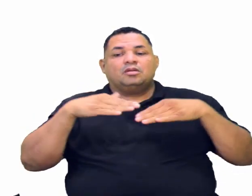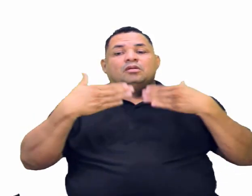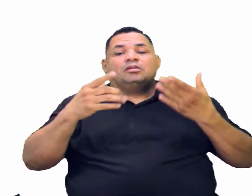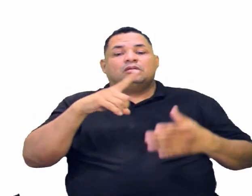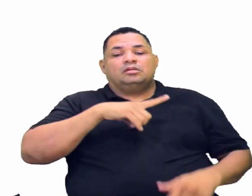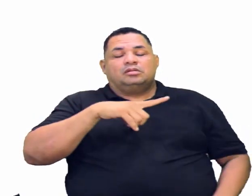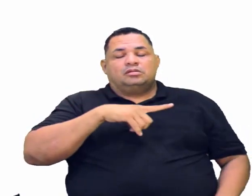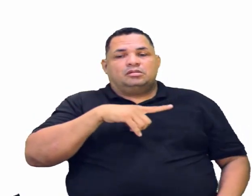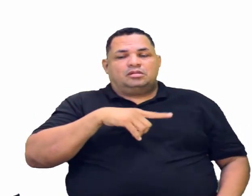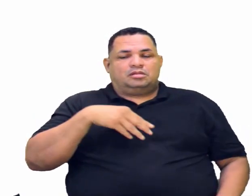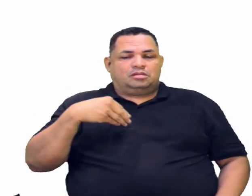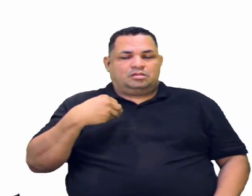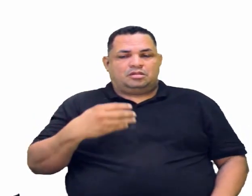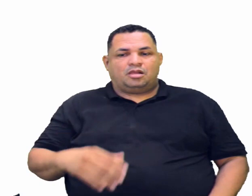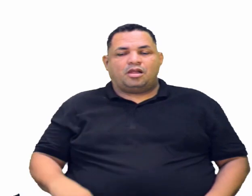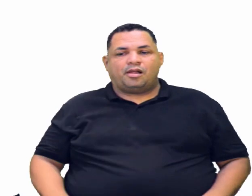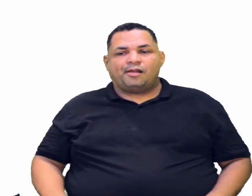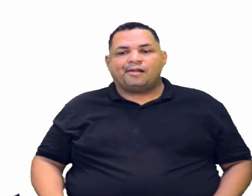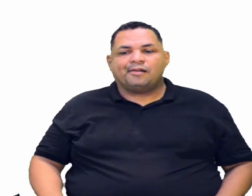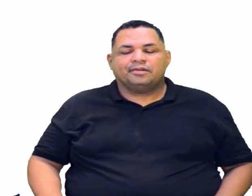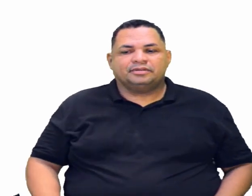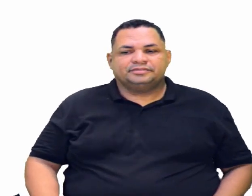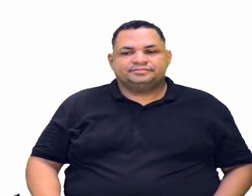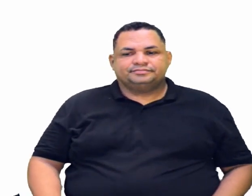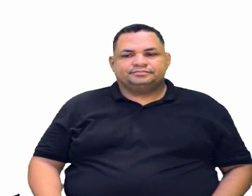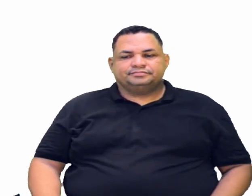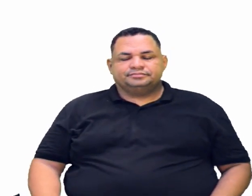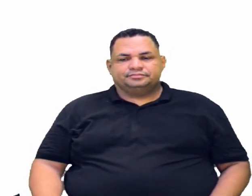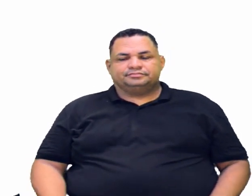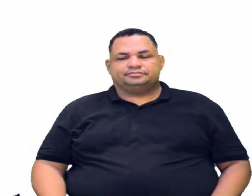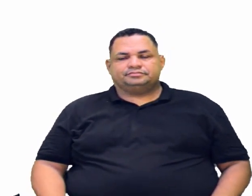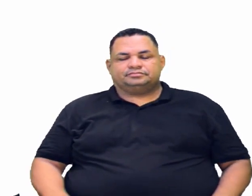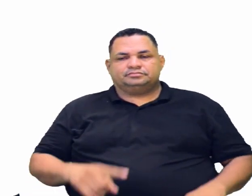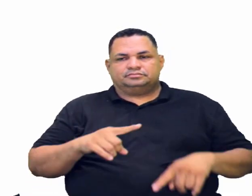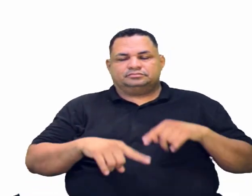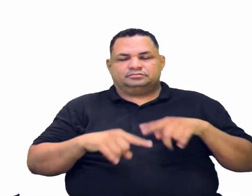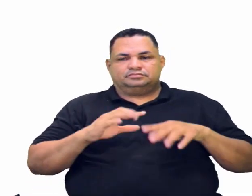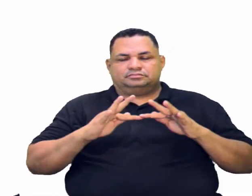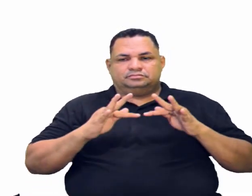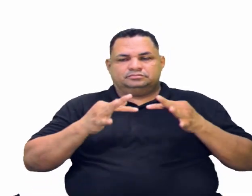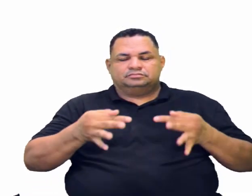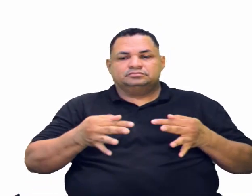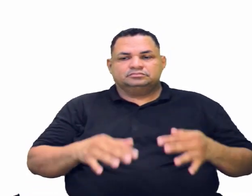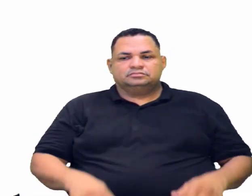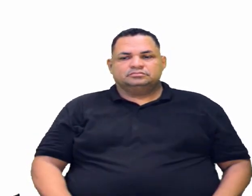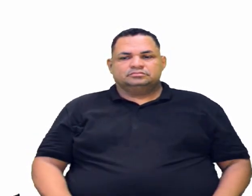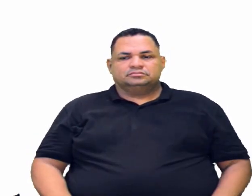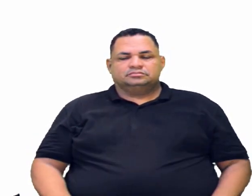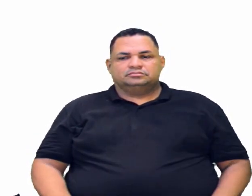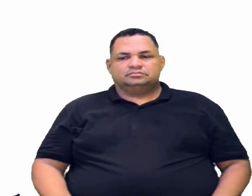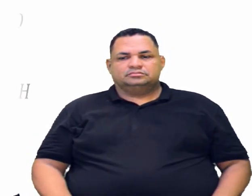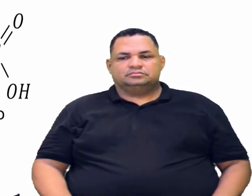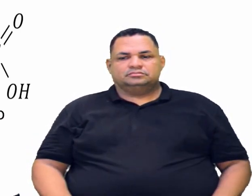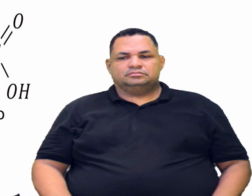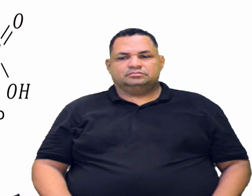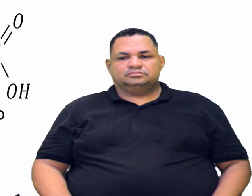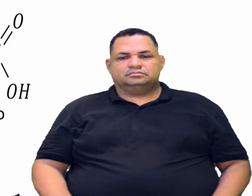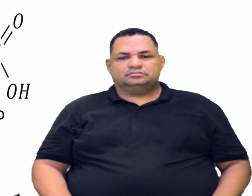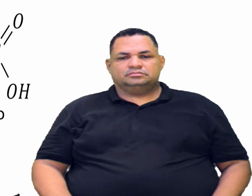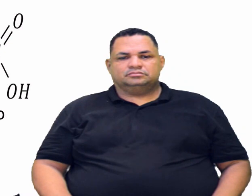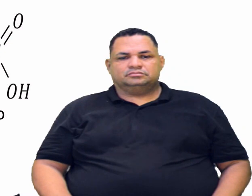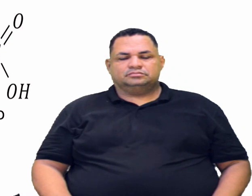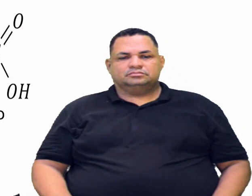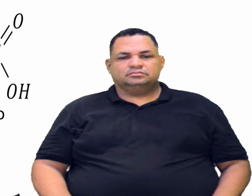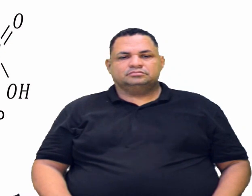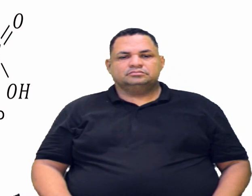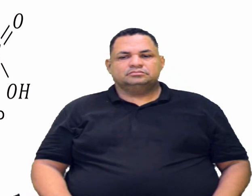tiver álcools primários oxidando totalmente, aí nosso produto final vai ser um ácido carboxílico. Olha aqui,